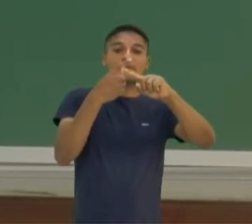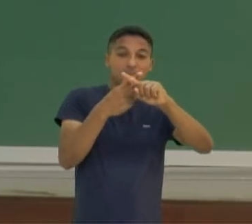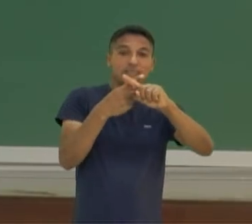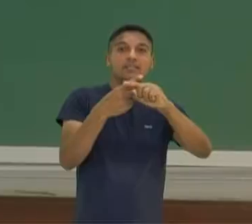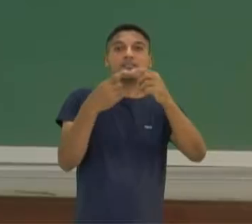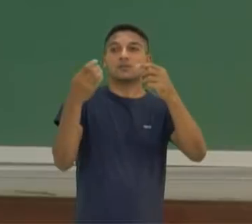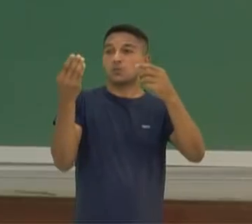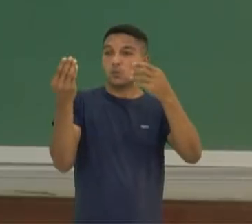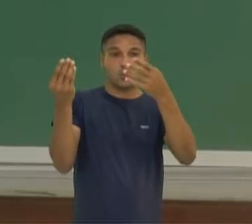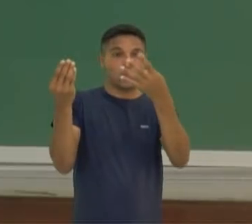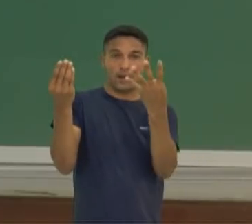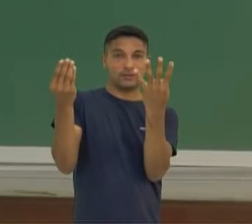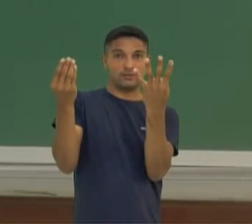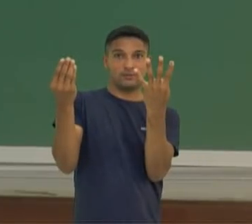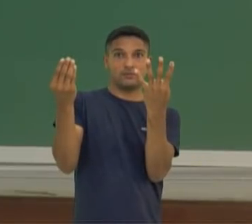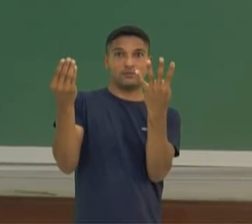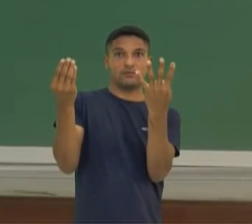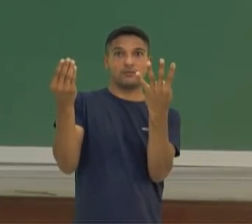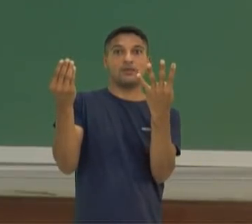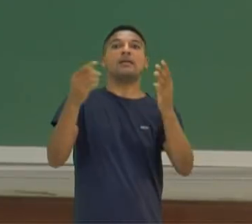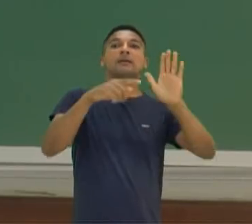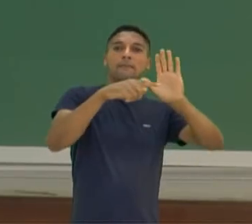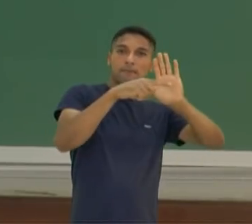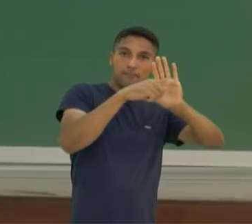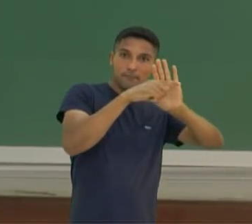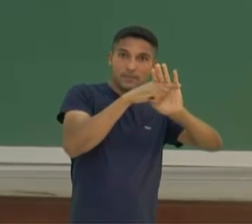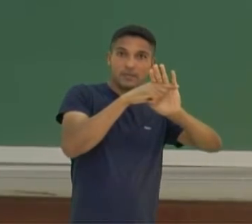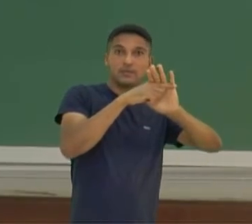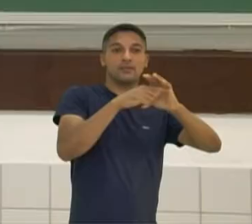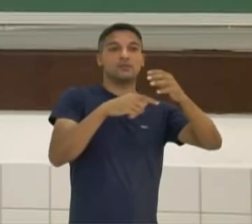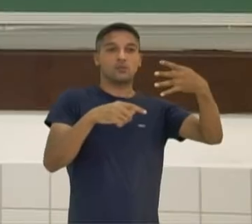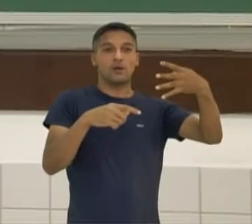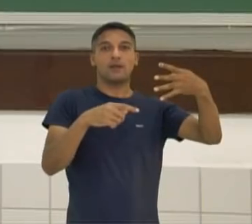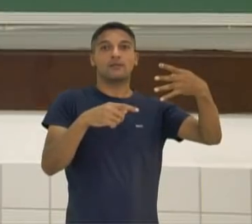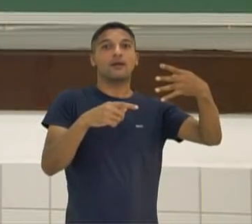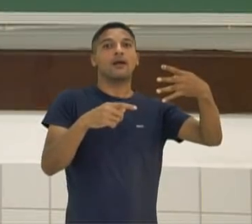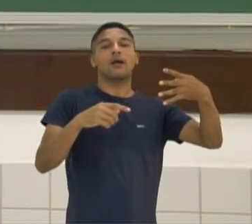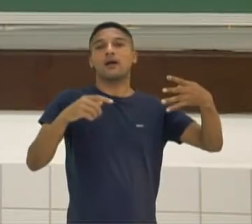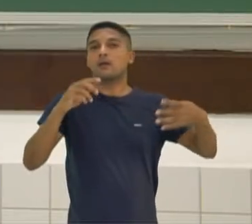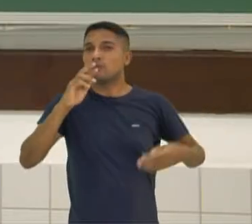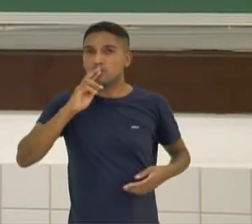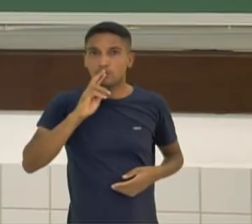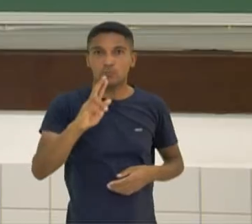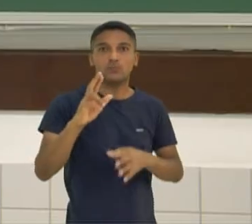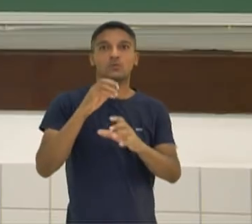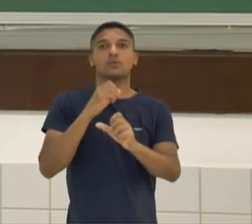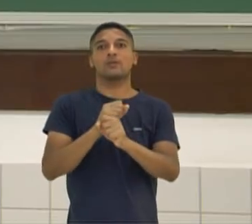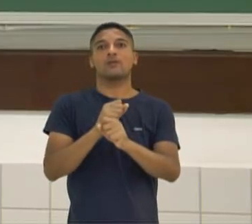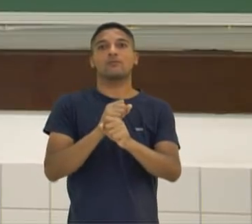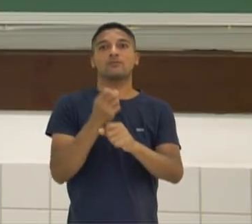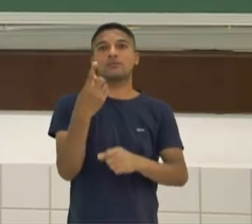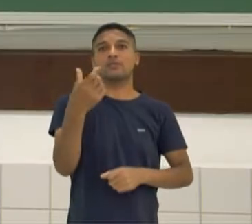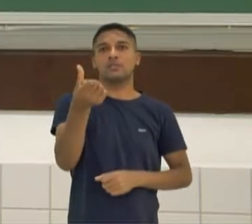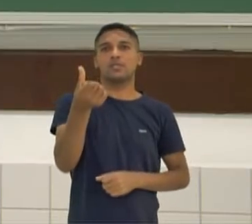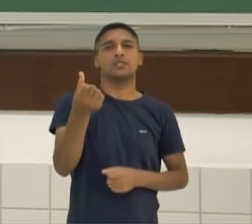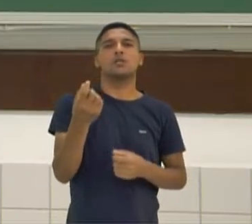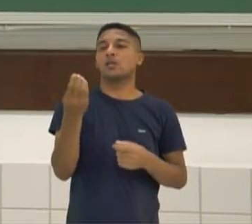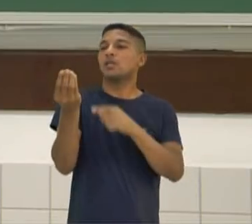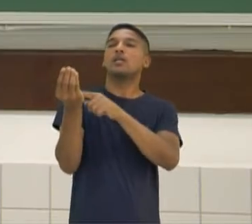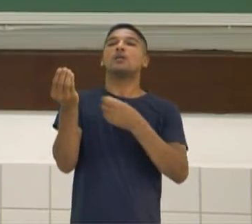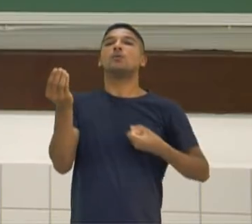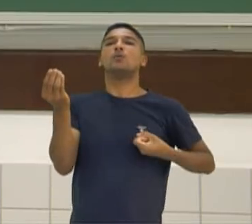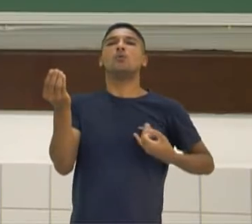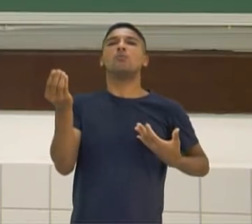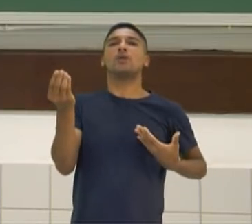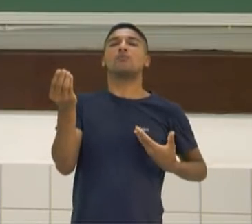subtraí 4 e obtive 16. Em que número que eu pensei? Agora, pense um pouquinho, vou